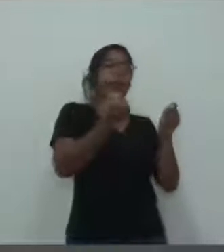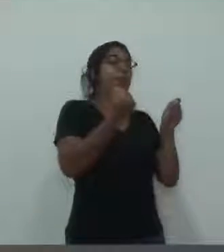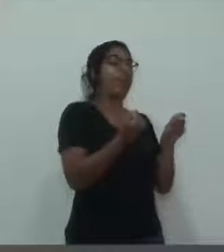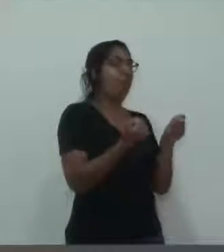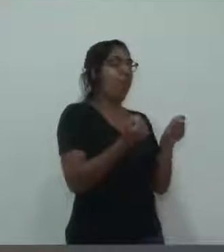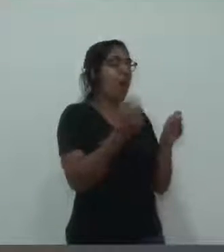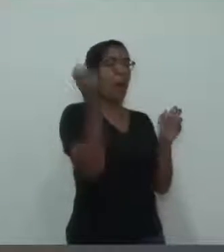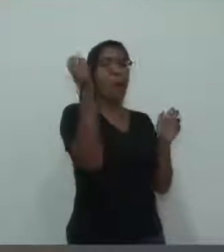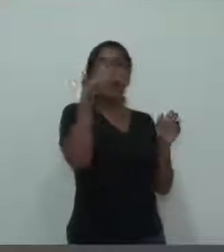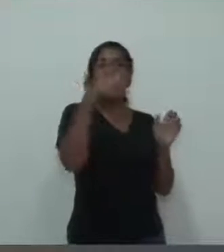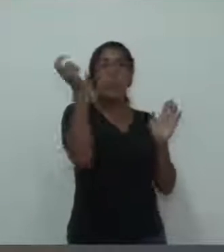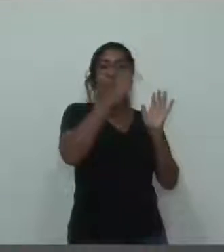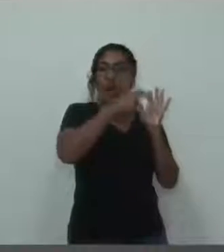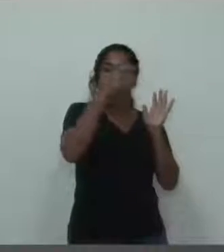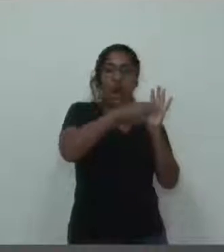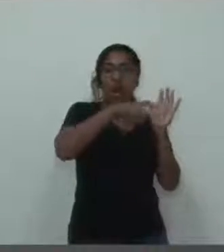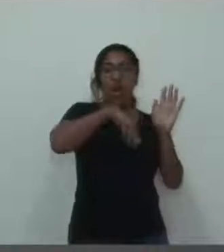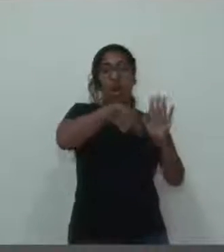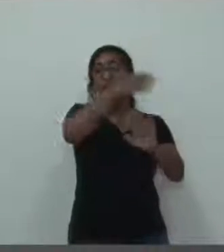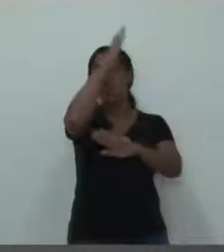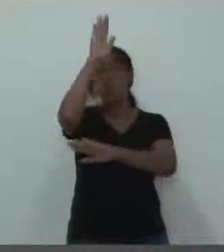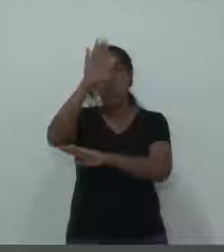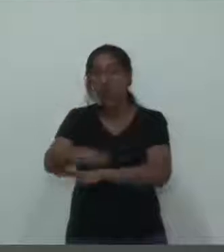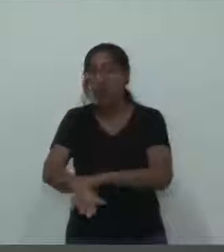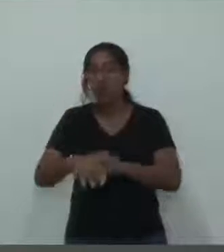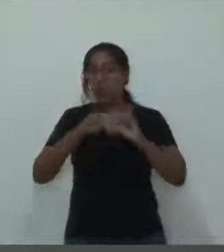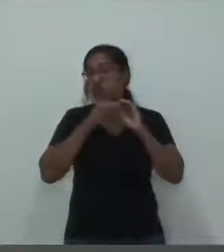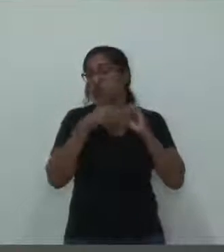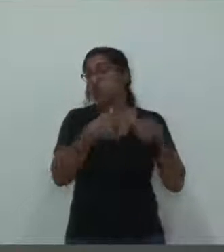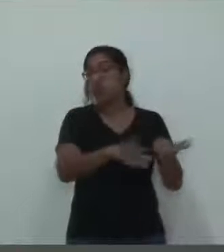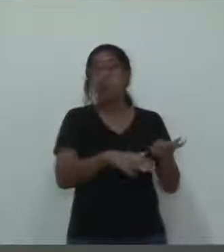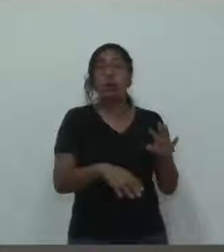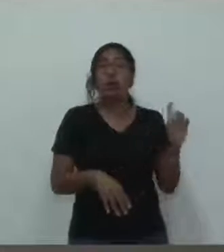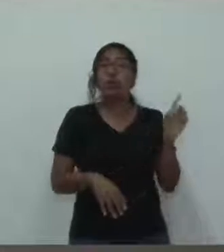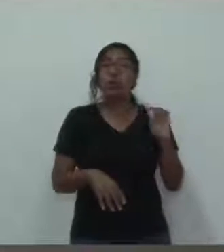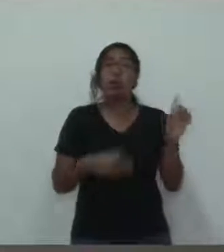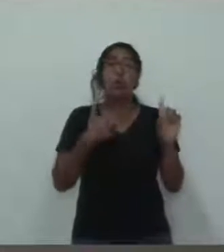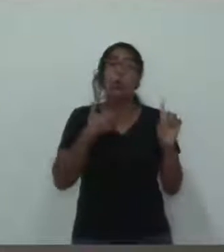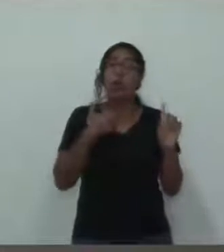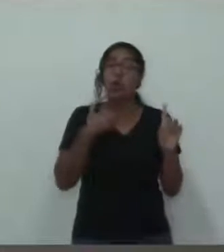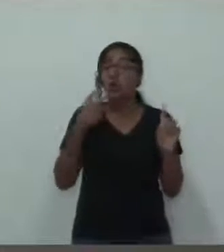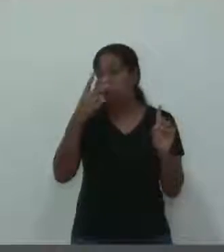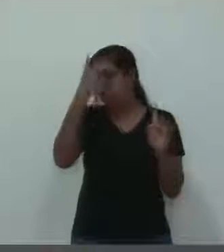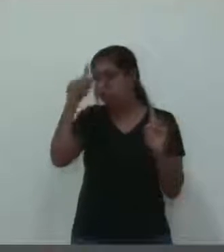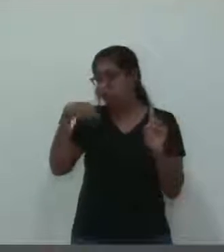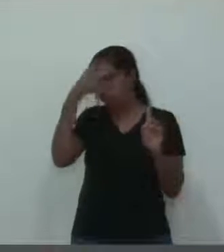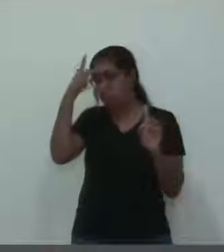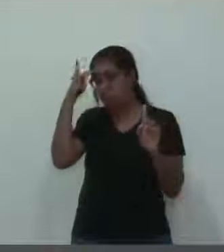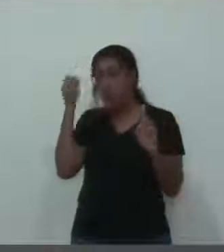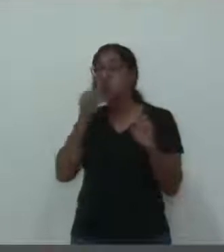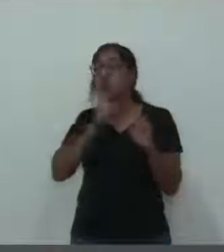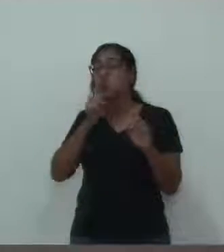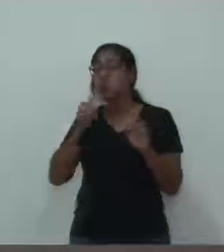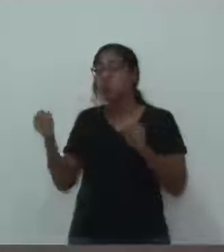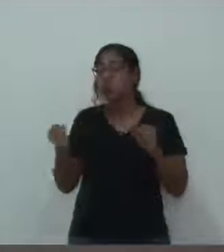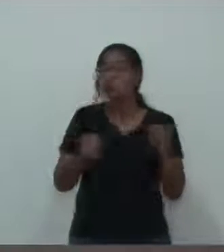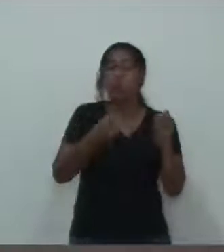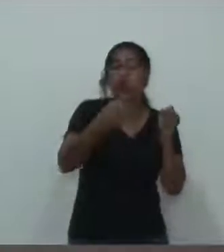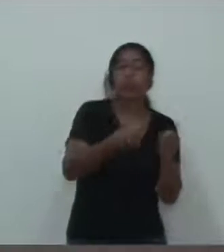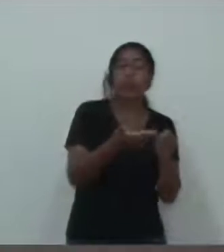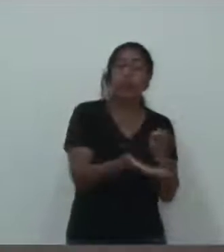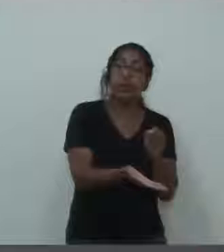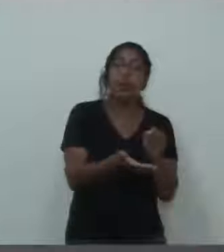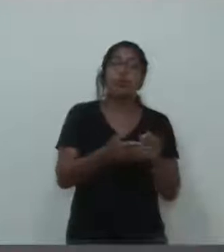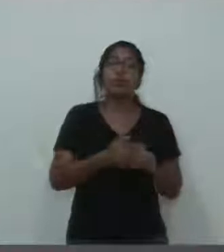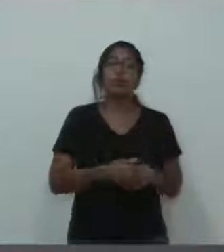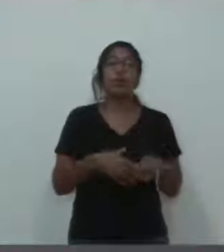era tirar o direito dos lojistas. A gente gostaria que, já que se vai criar uma comissão, que é uma ideia, a